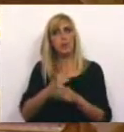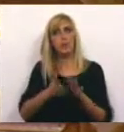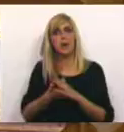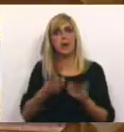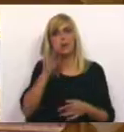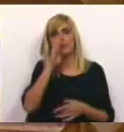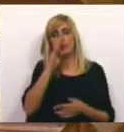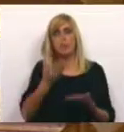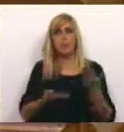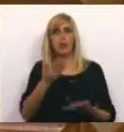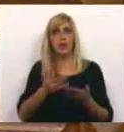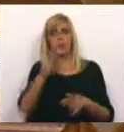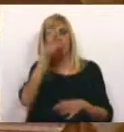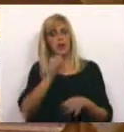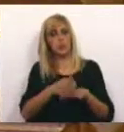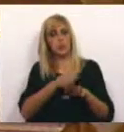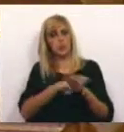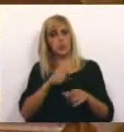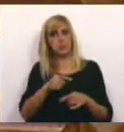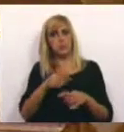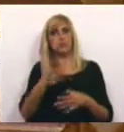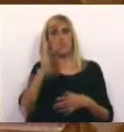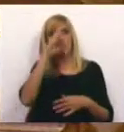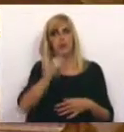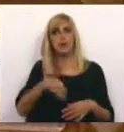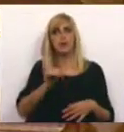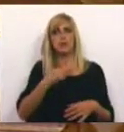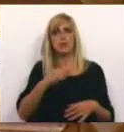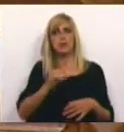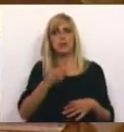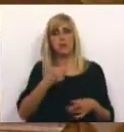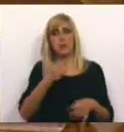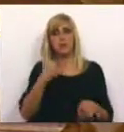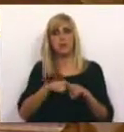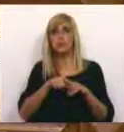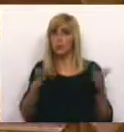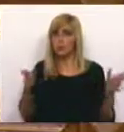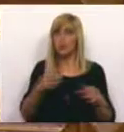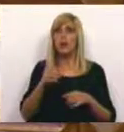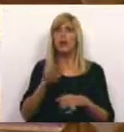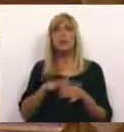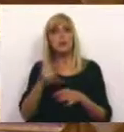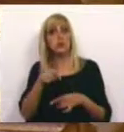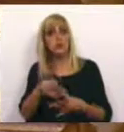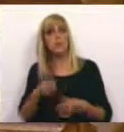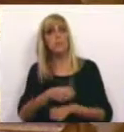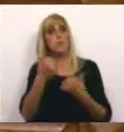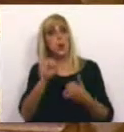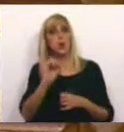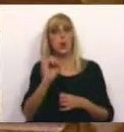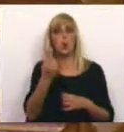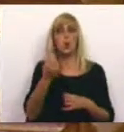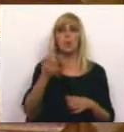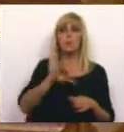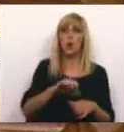quando comparada com o governo anterior, o governo do PSD e do CDS. Sr. Deputado Emílio Guerreiro, a situação está melhor ou pior